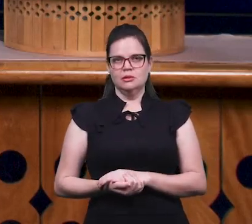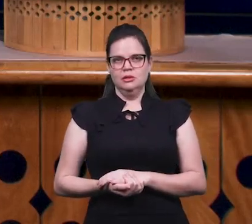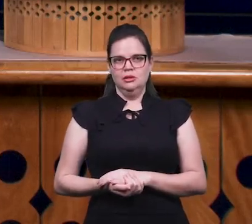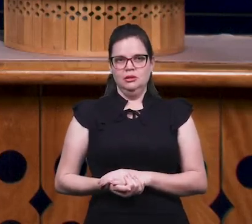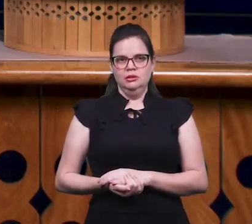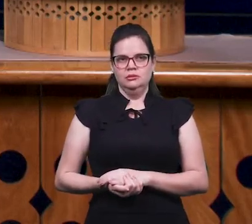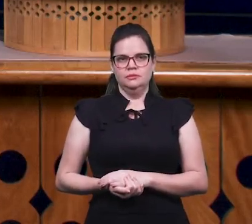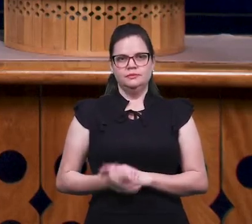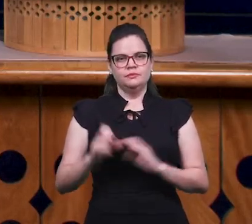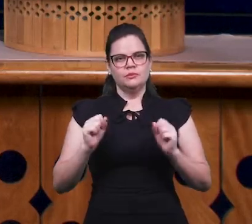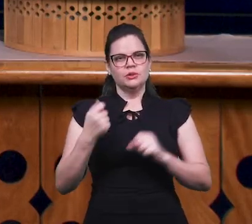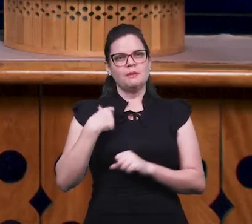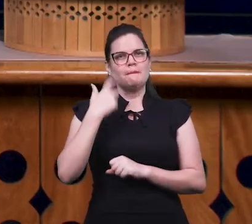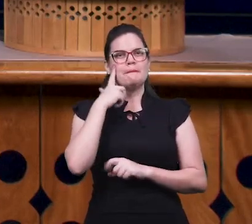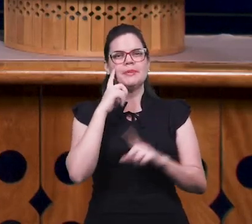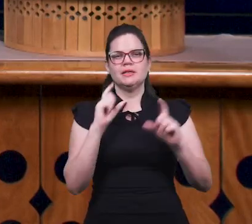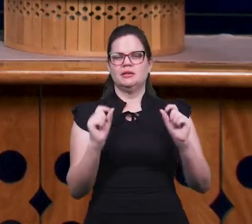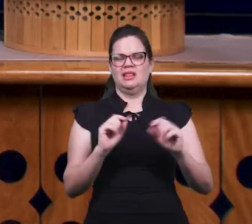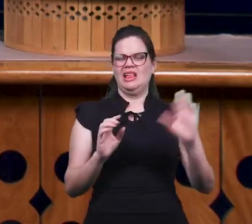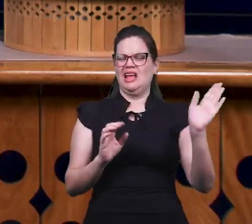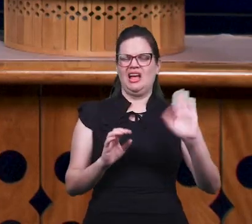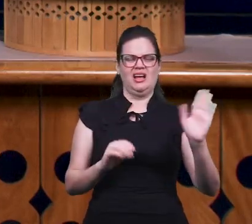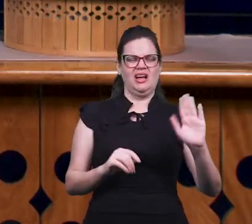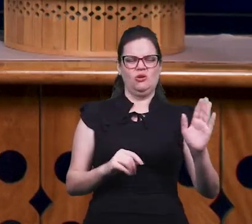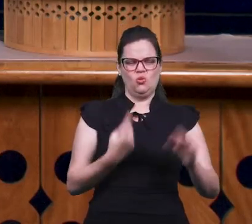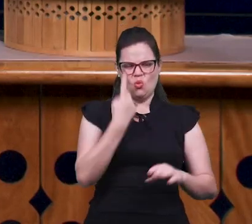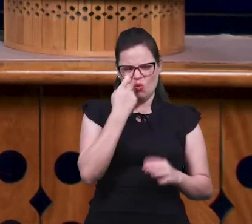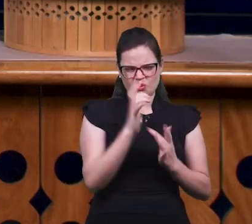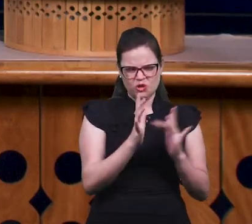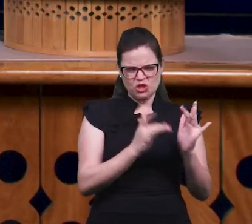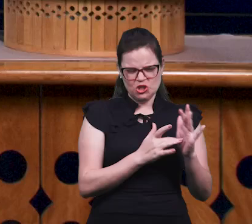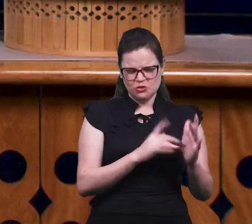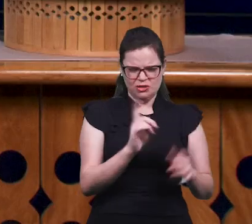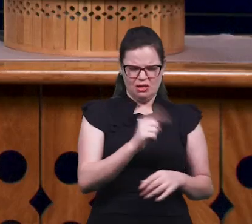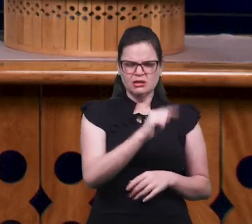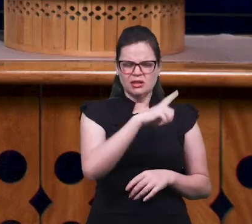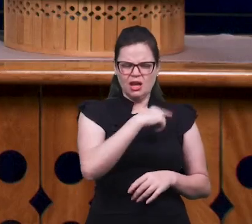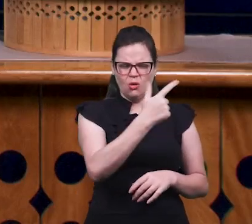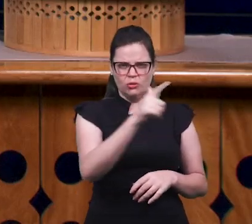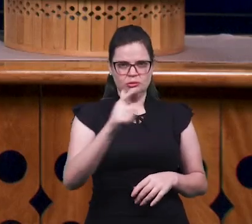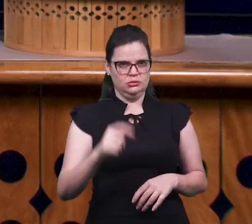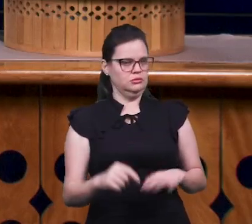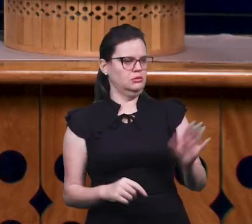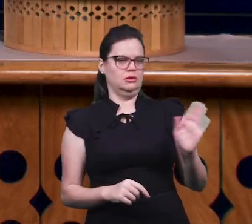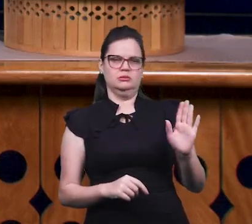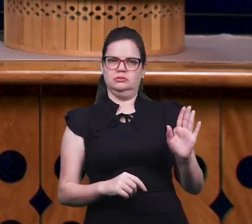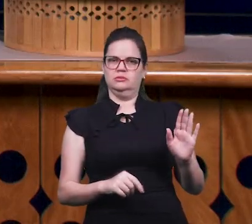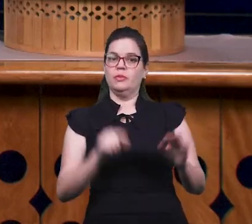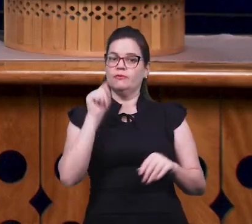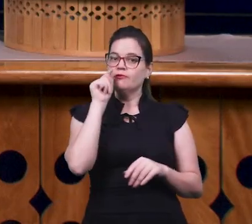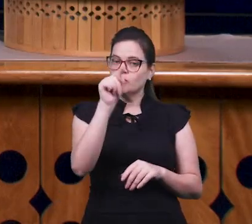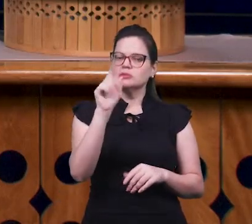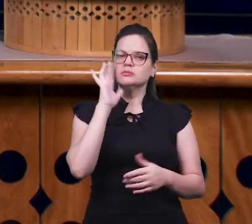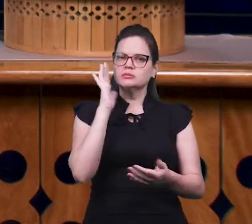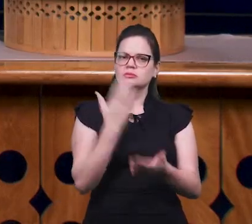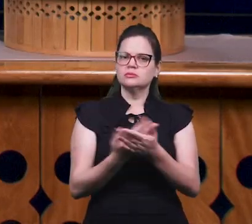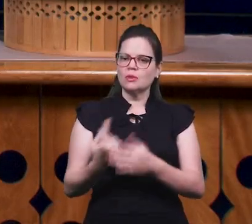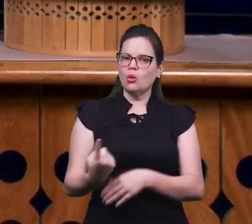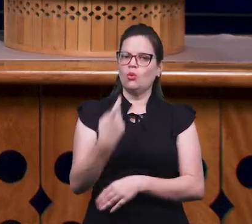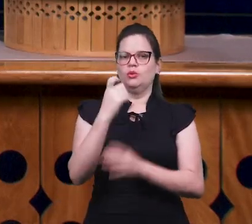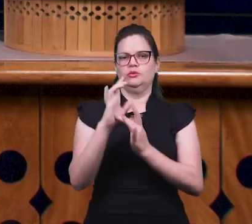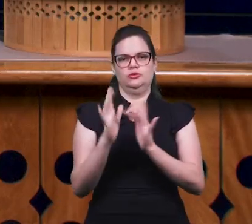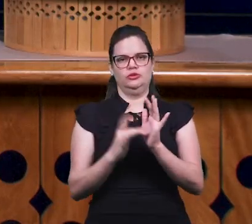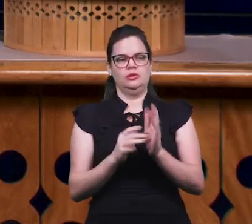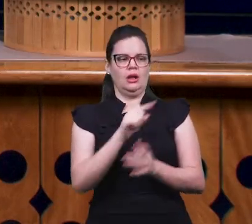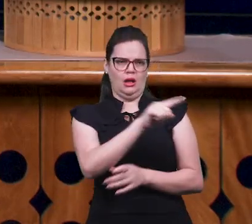ele pode falar, não, tem outras verdades. A verdade não é só Jesus está pregando, mas para você, Jesus é a verdade. Ele pode achar, não,